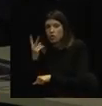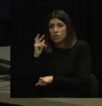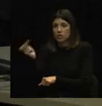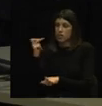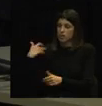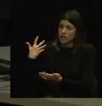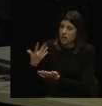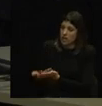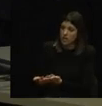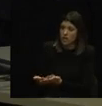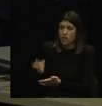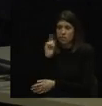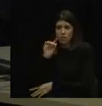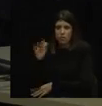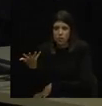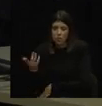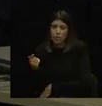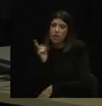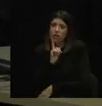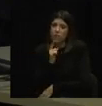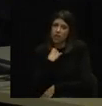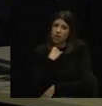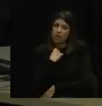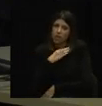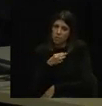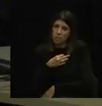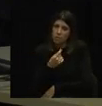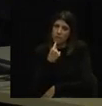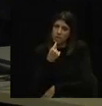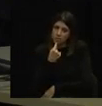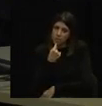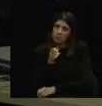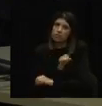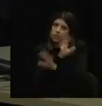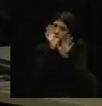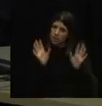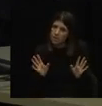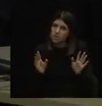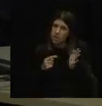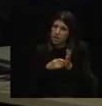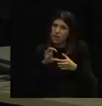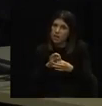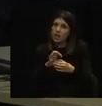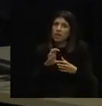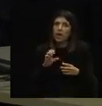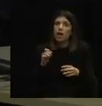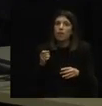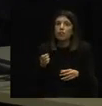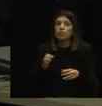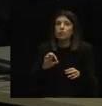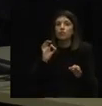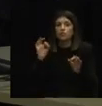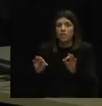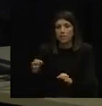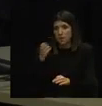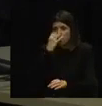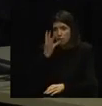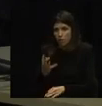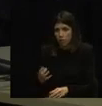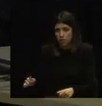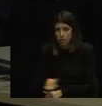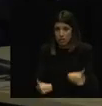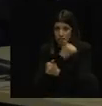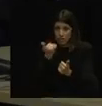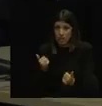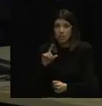2 anos foram imprescindíveis. Também sobre isto era importante conseguirmos obter esclarecimentos mais concretos. Por fim, e desde há vários anos que os